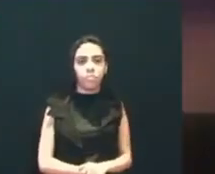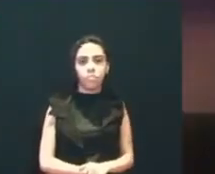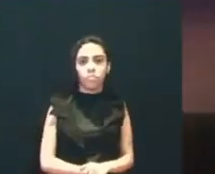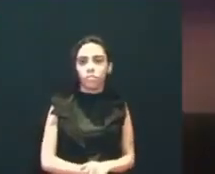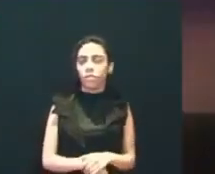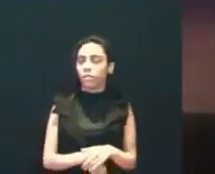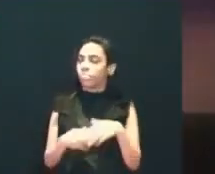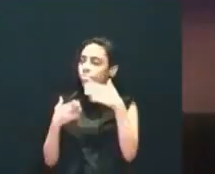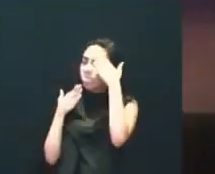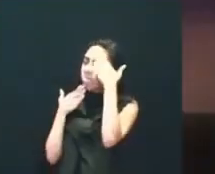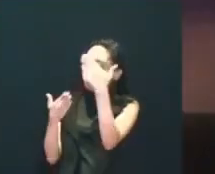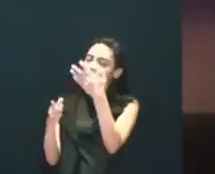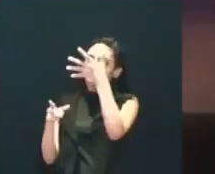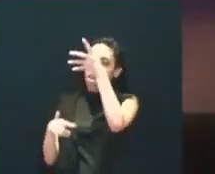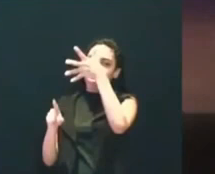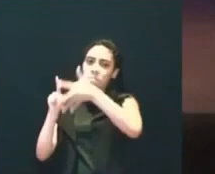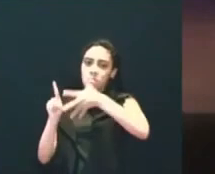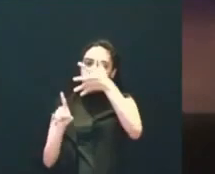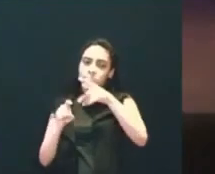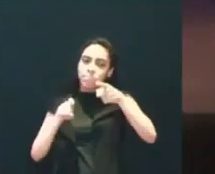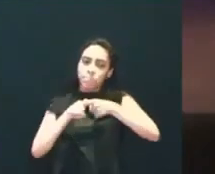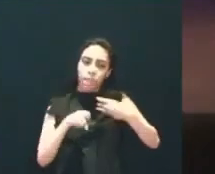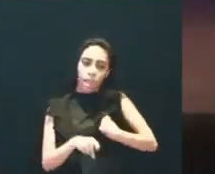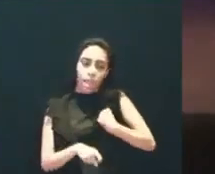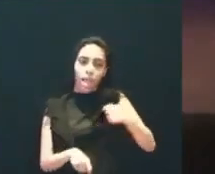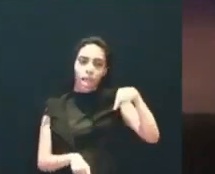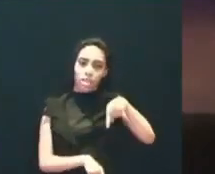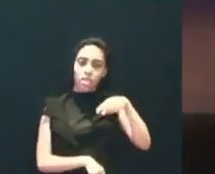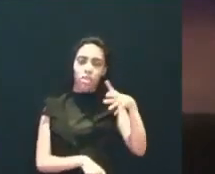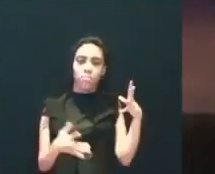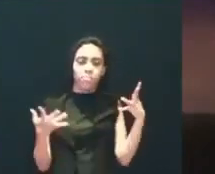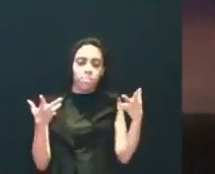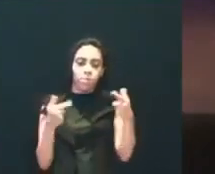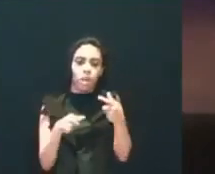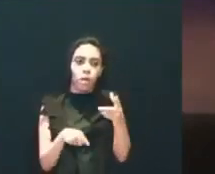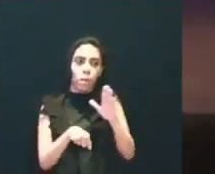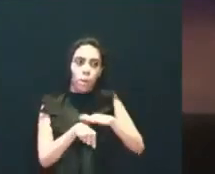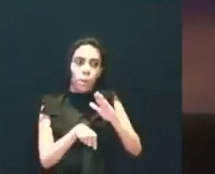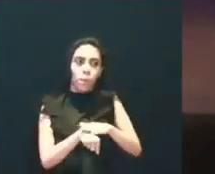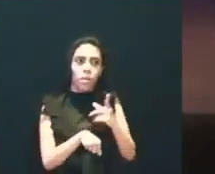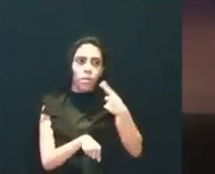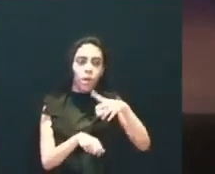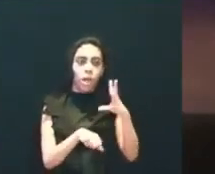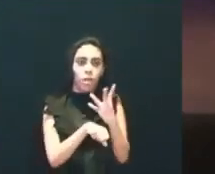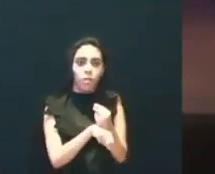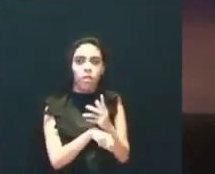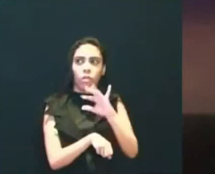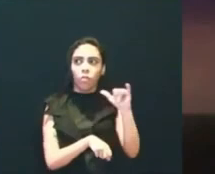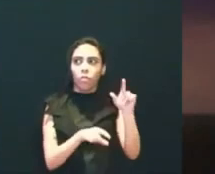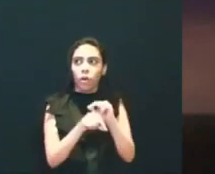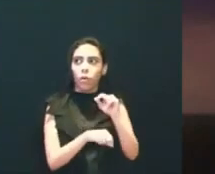Doutor Emerson, muito obrigado por sua participação, né, por ter abrilhantado aqui o nosso evento, mas a gente vai fazer